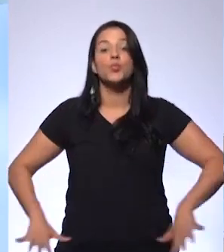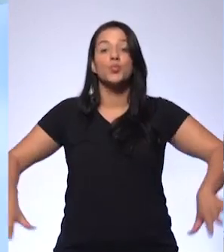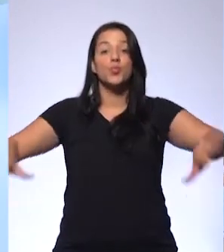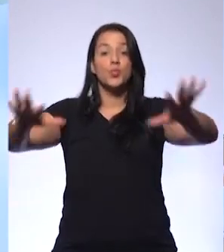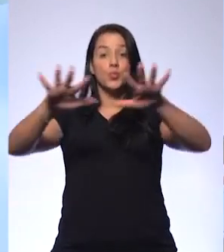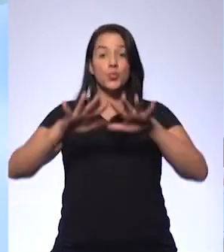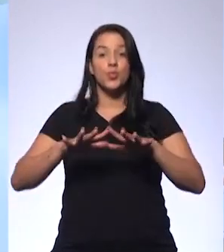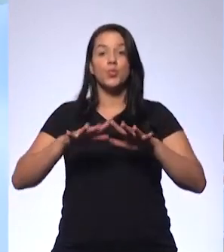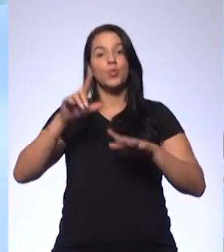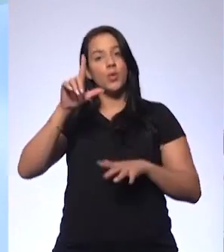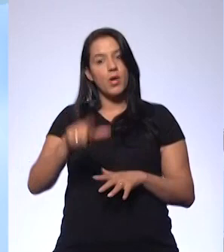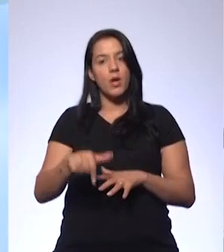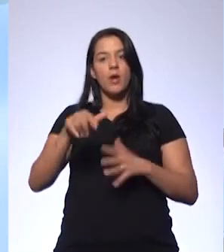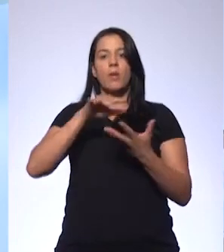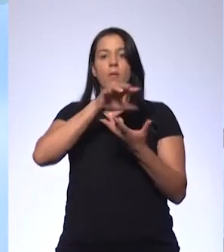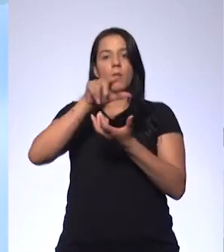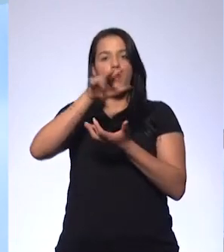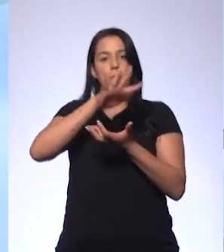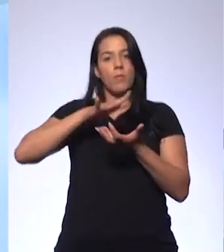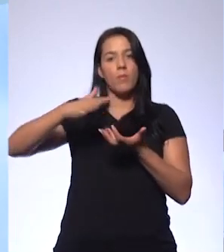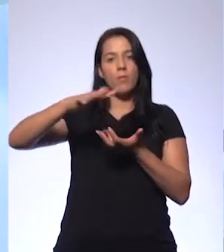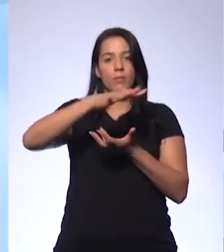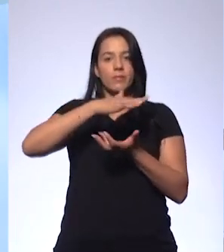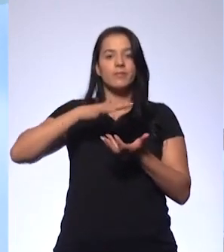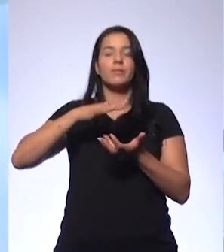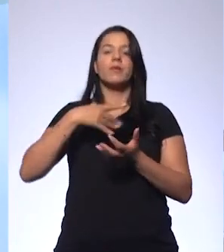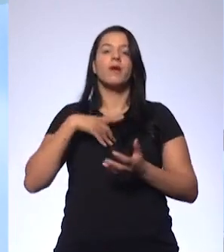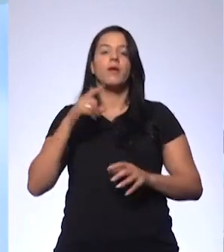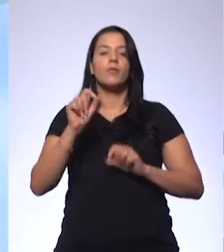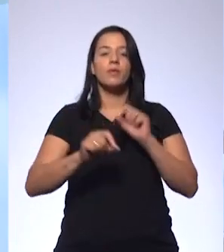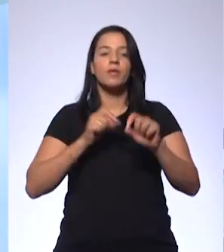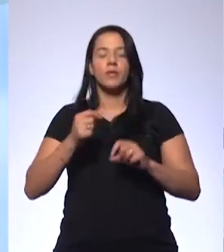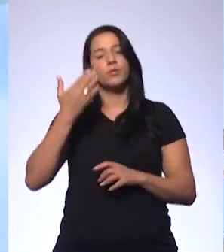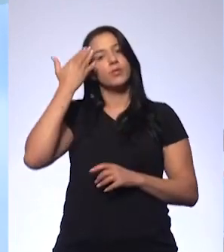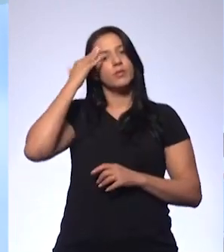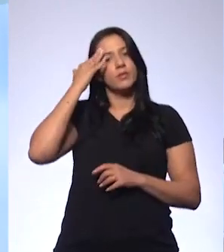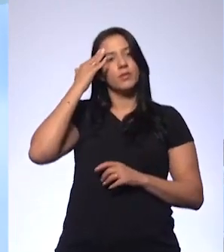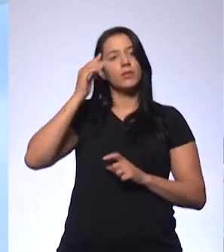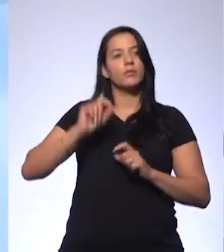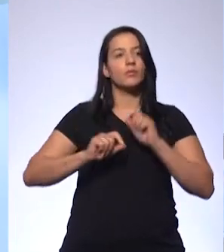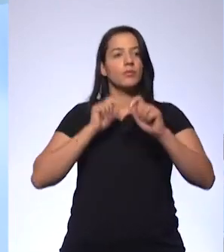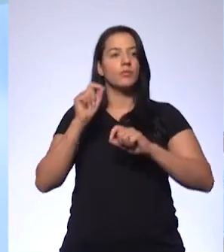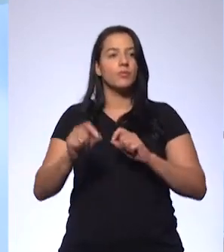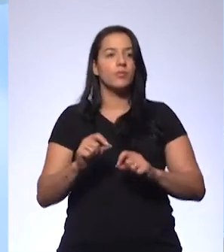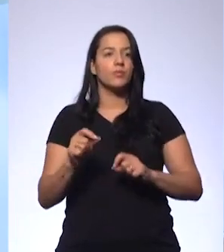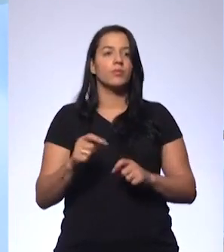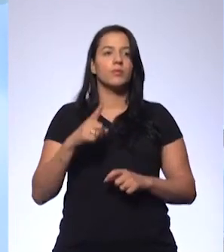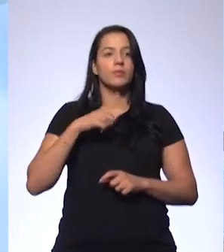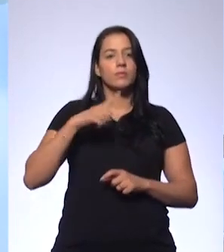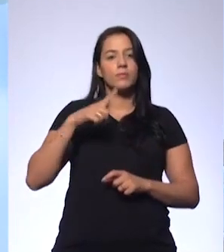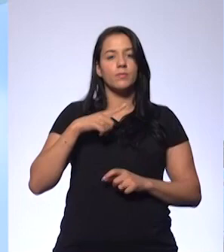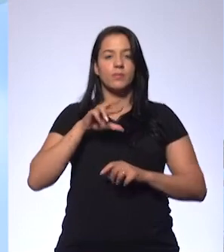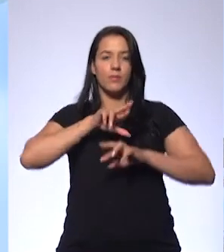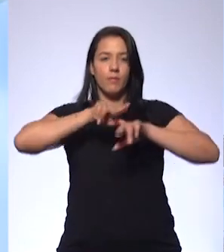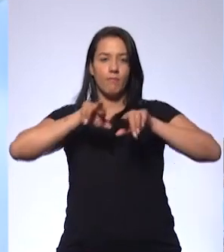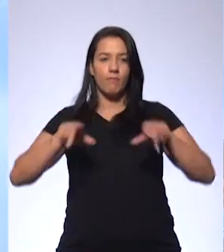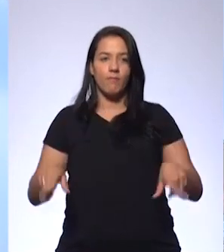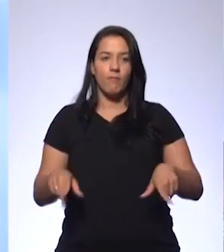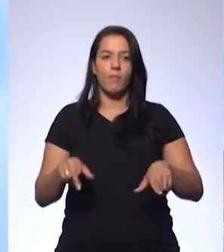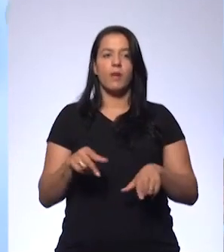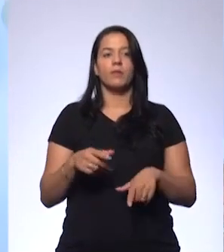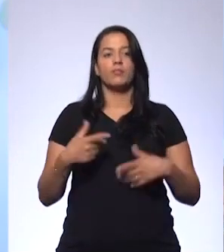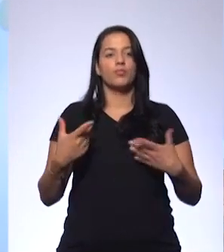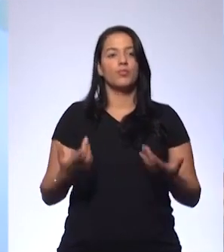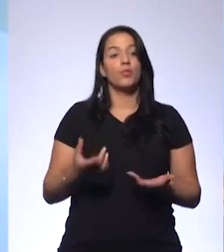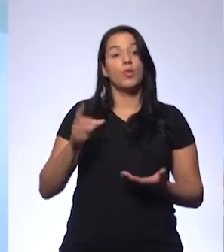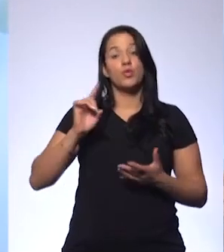um ecossistema, né? Então a gente vai entender que existem vários ecossistemas e não a gente não precisa ser